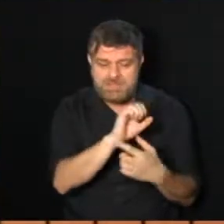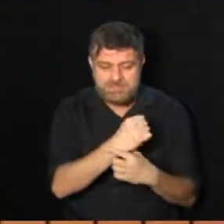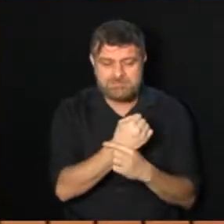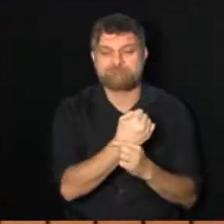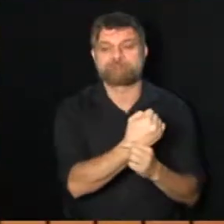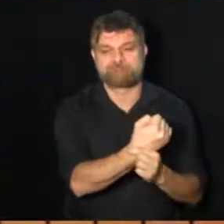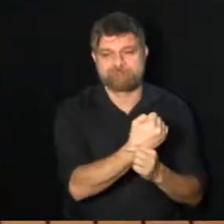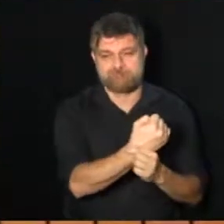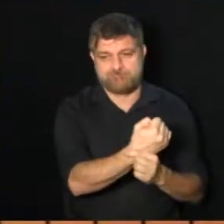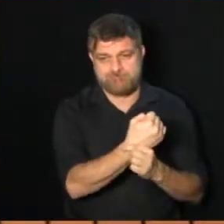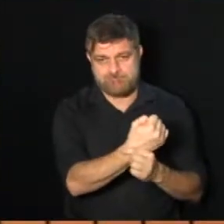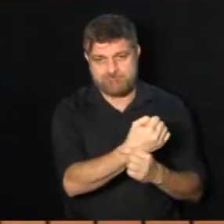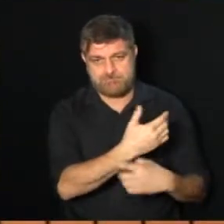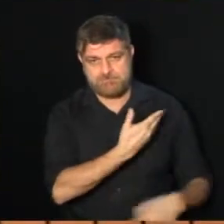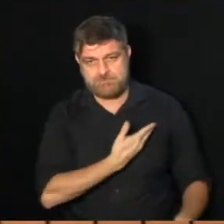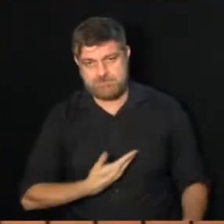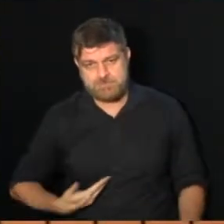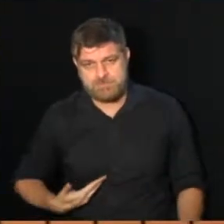parte da segurança pública,